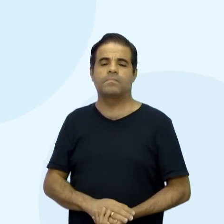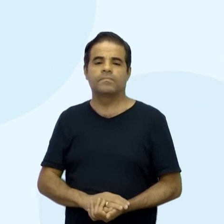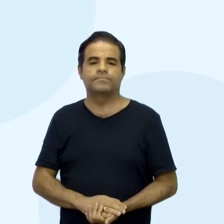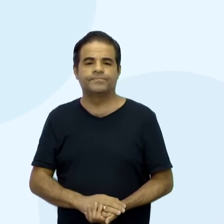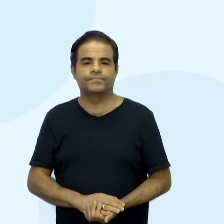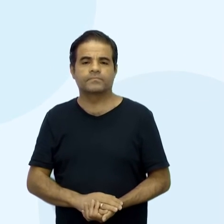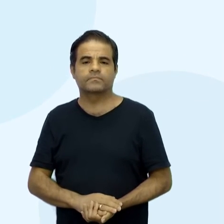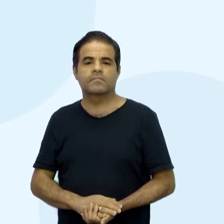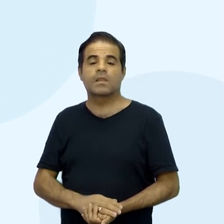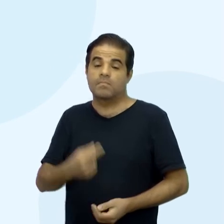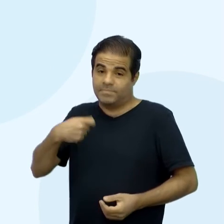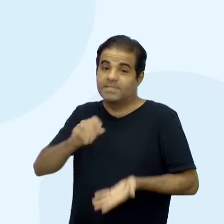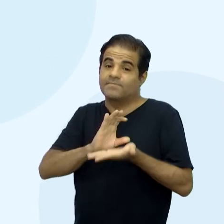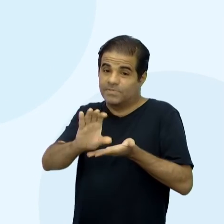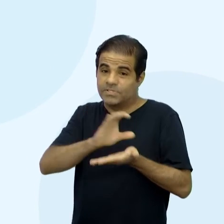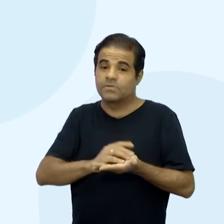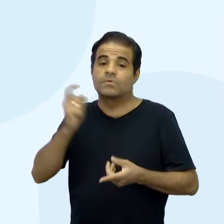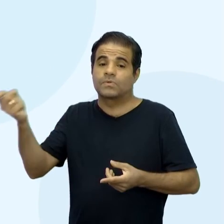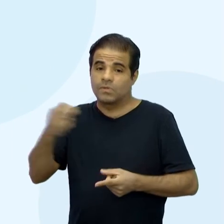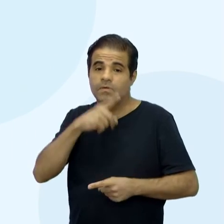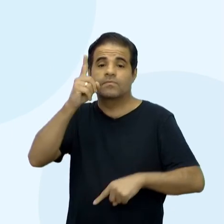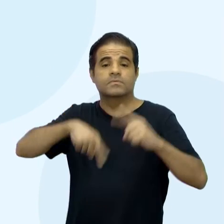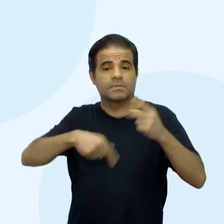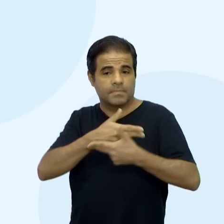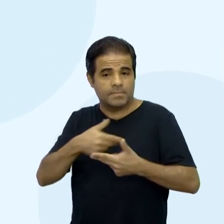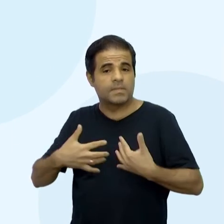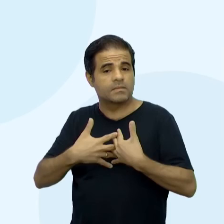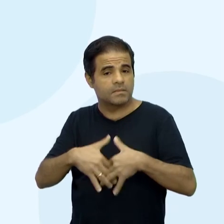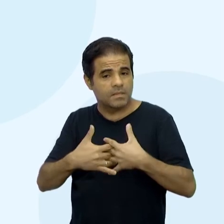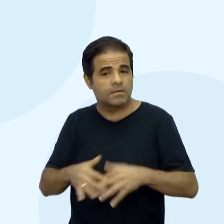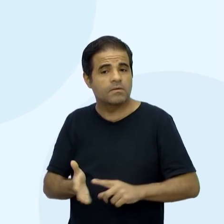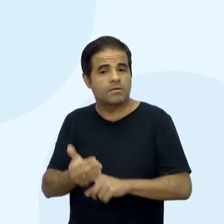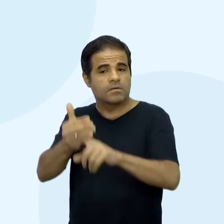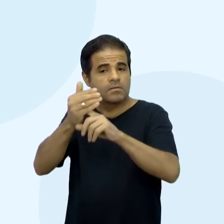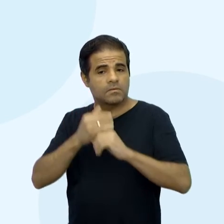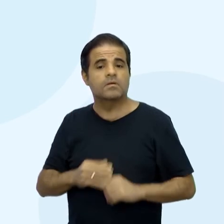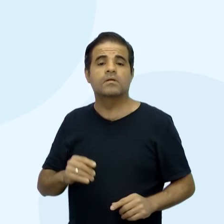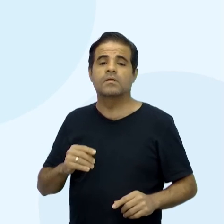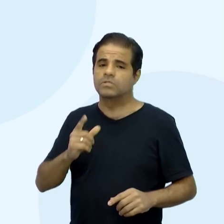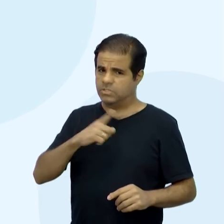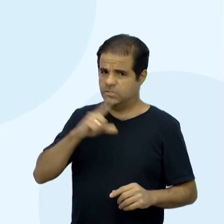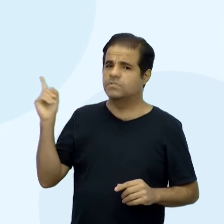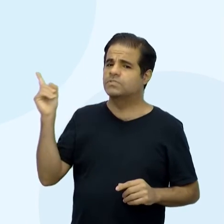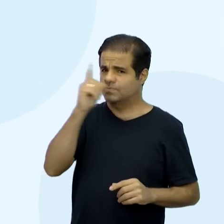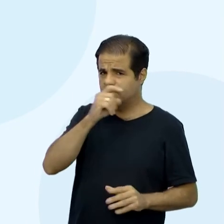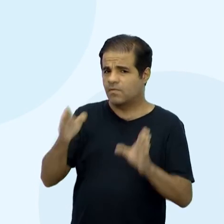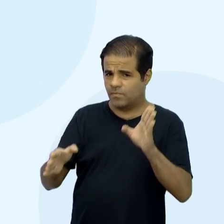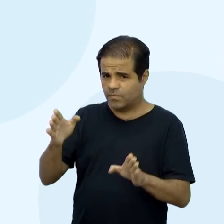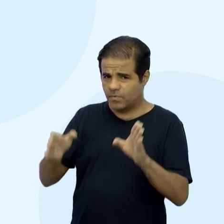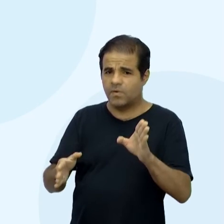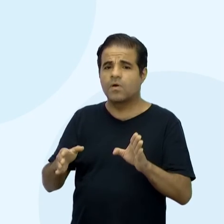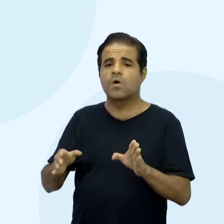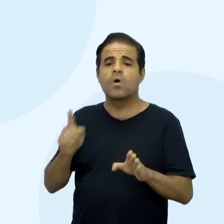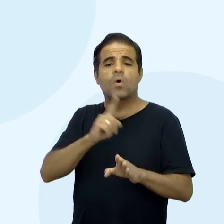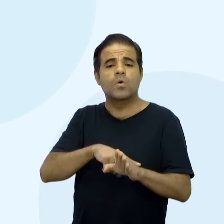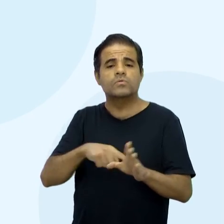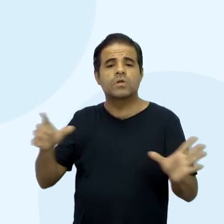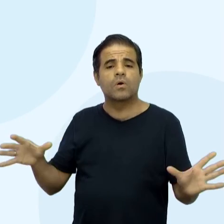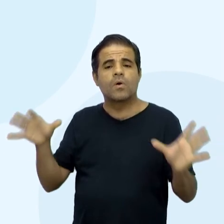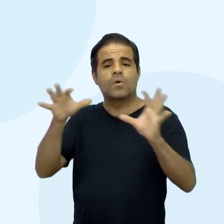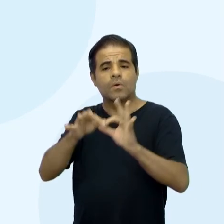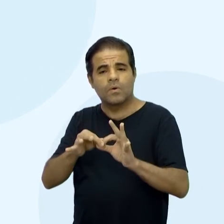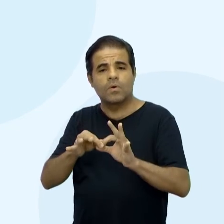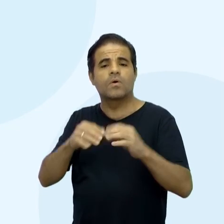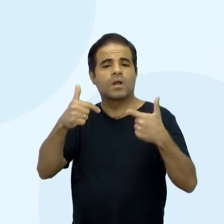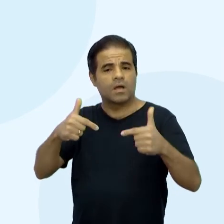período. Tive que investir em novos equipamentos tecnológicos. Uma dificuldade desse período foi